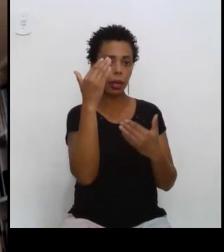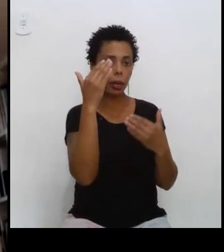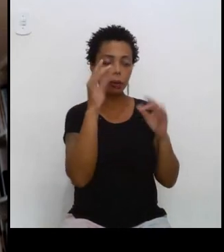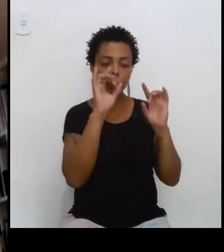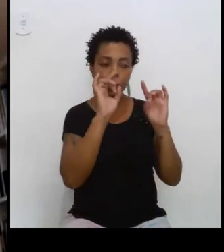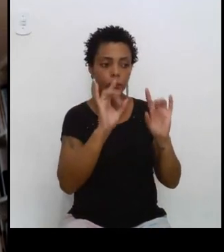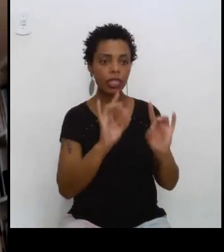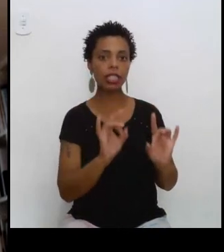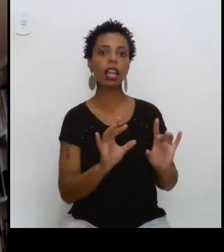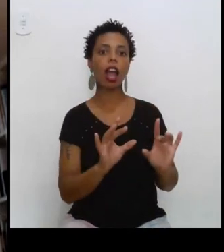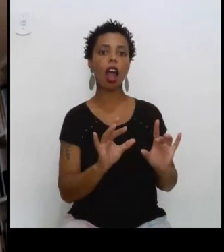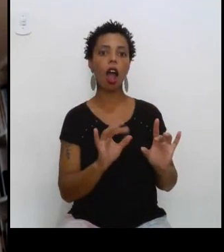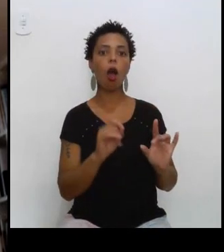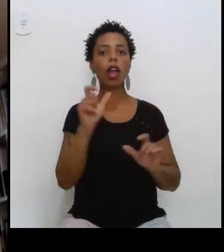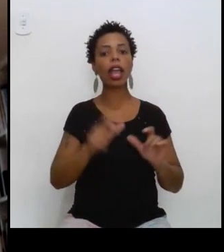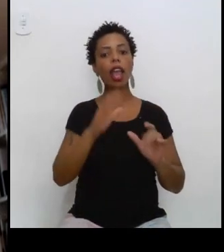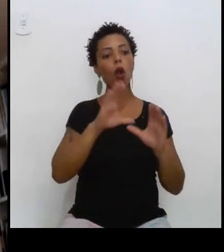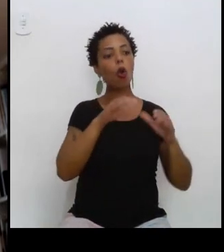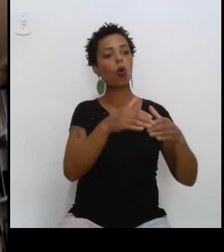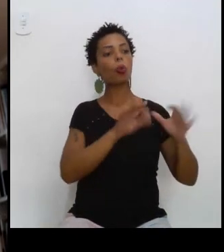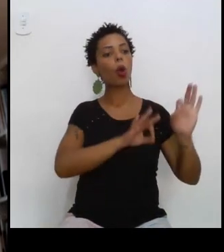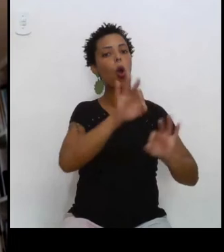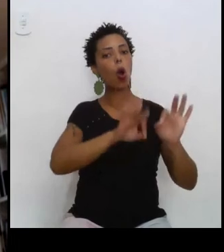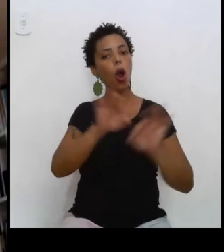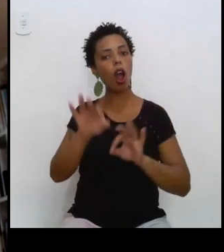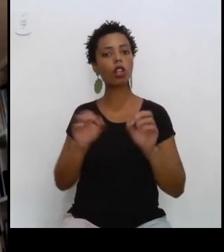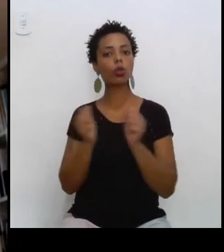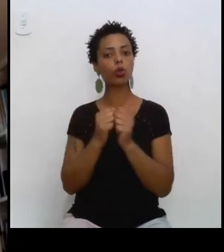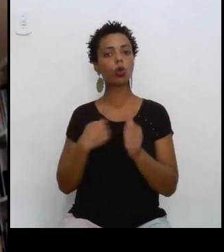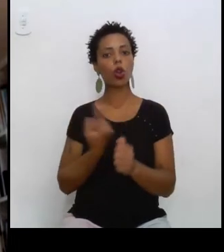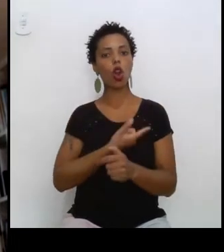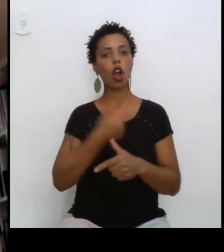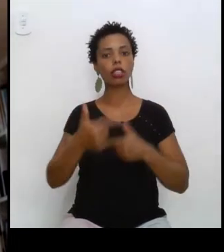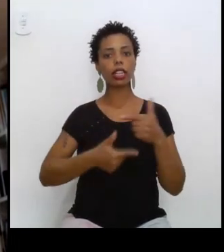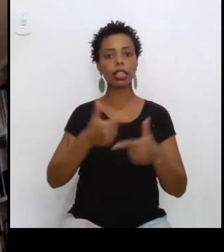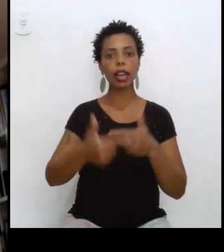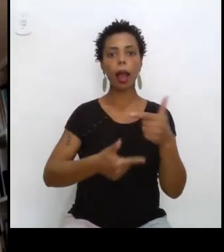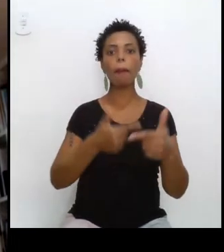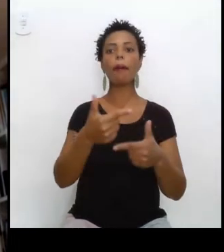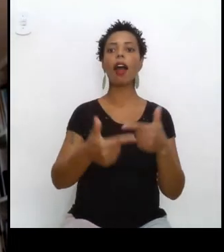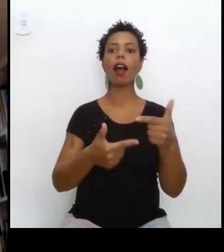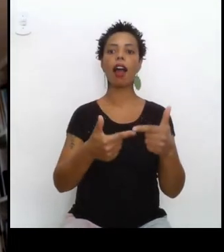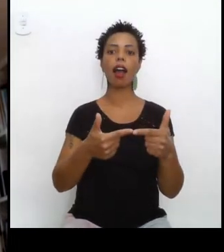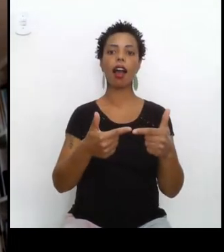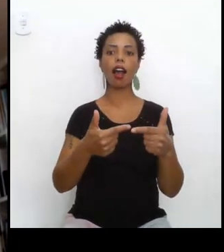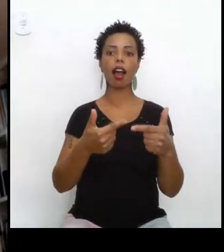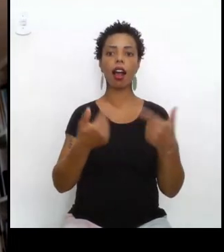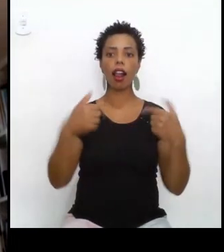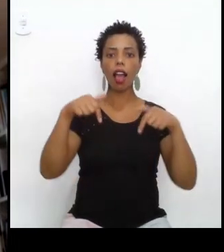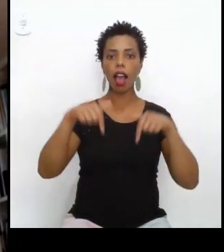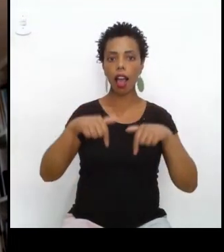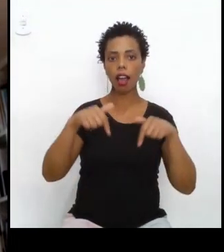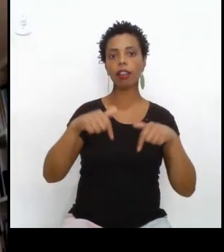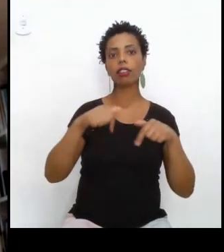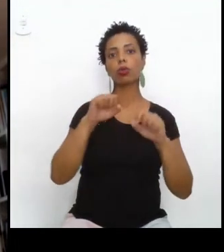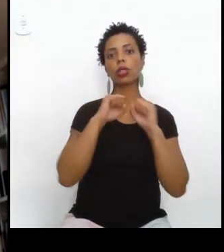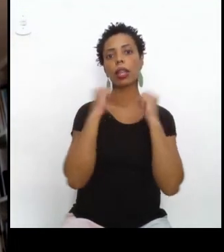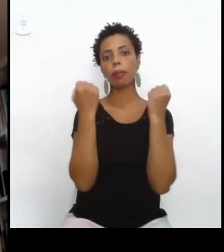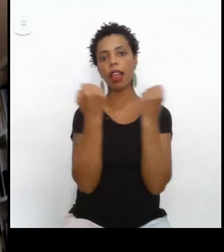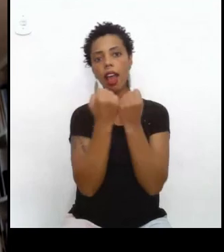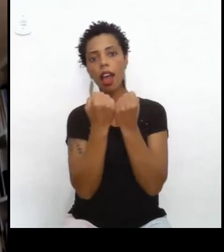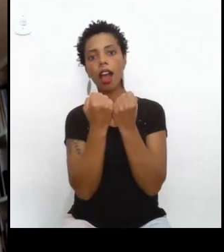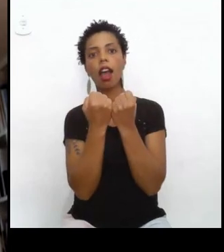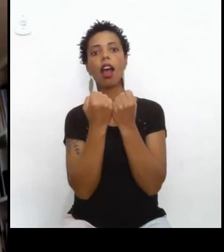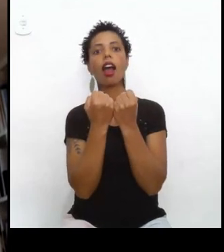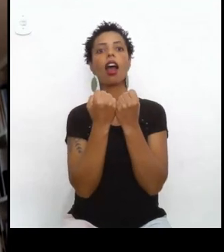os organizadores que trabalham conosco da organização deste seminário e